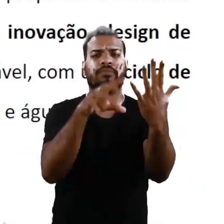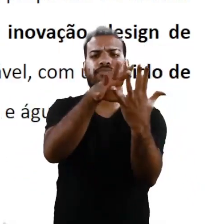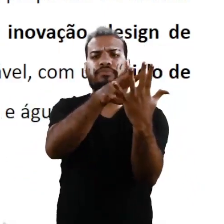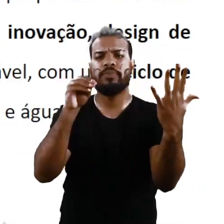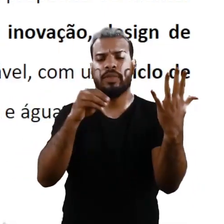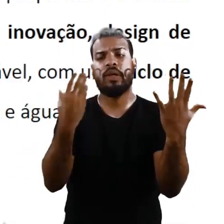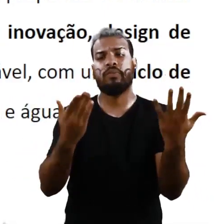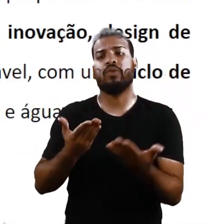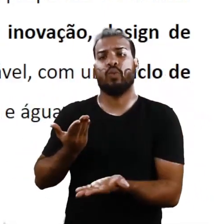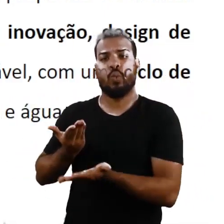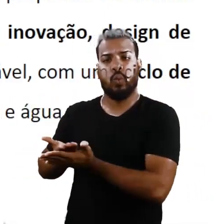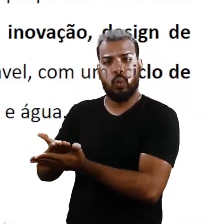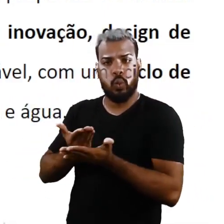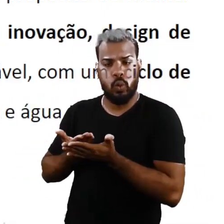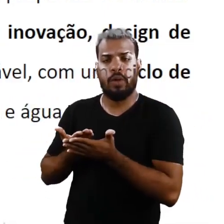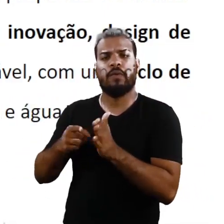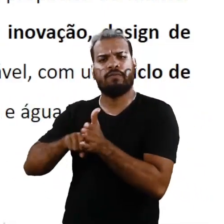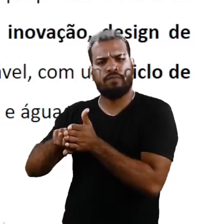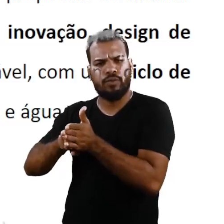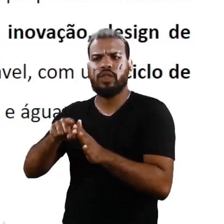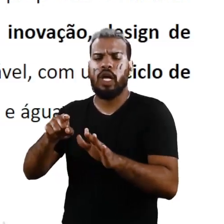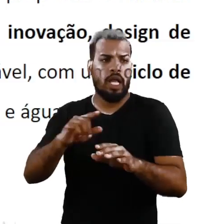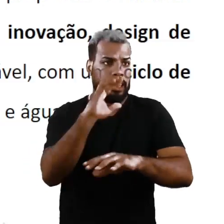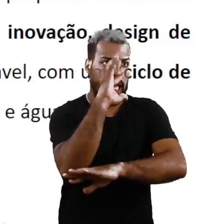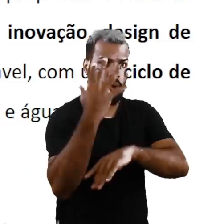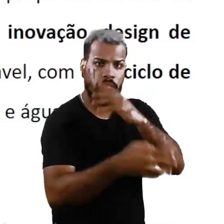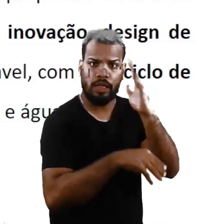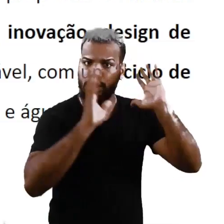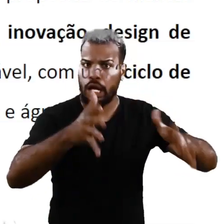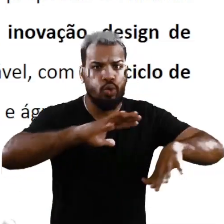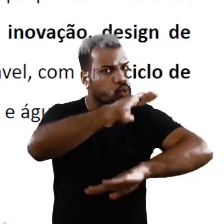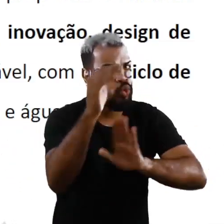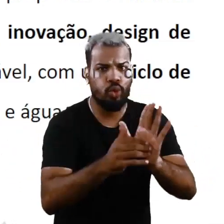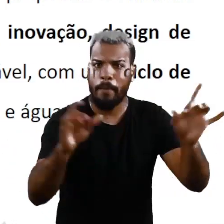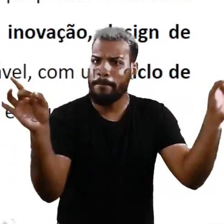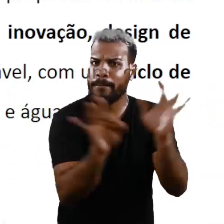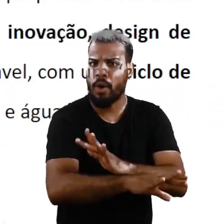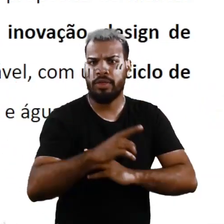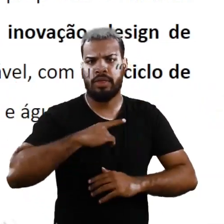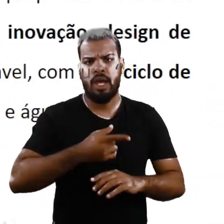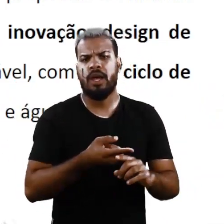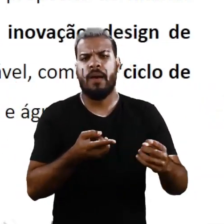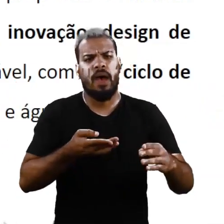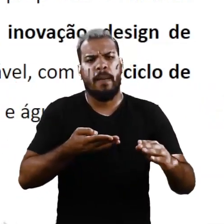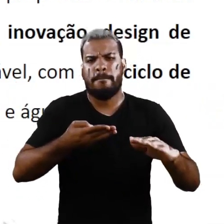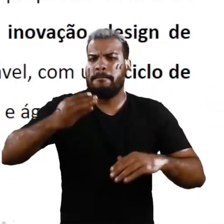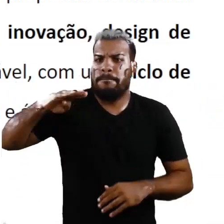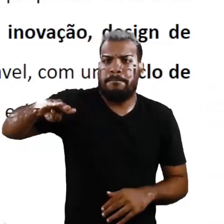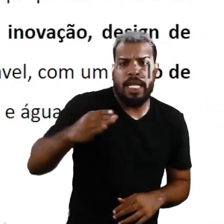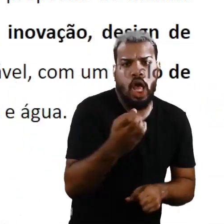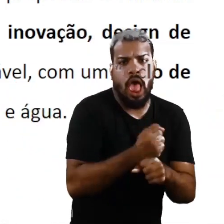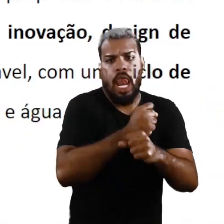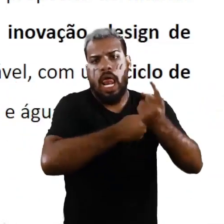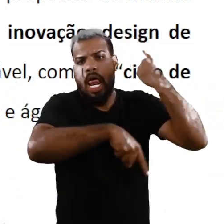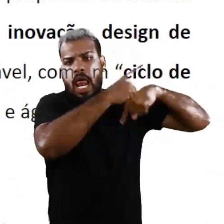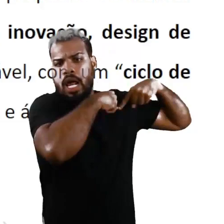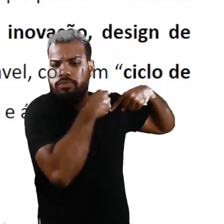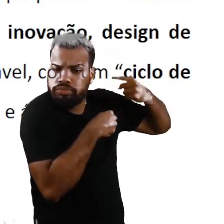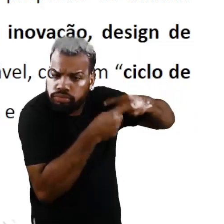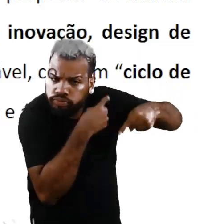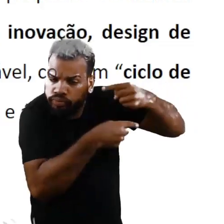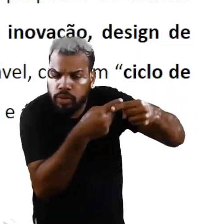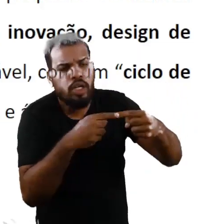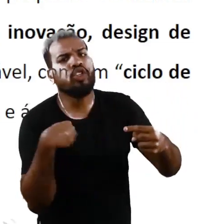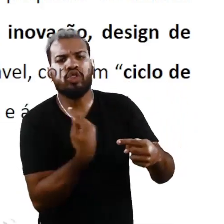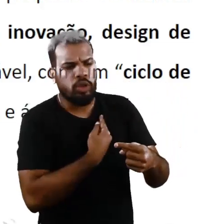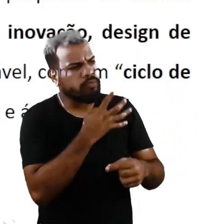coisas. Alguns estudiosos falam que tudo já foi resolvido na natureza. A natureza ela tem bilhões de anos de evolução e